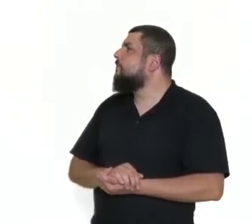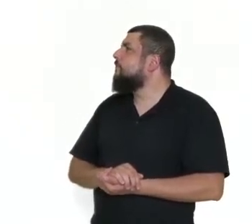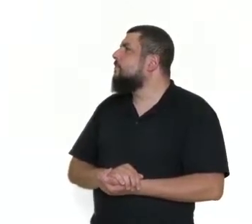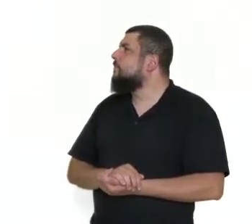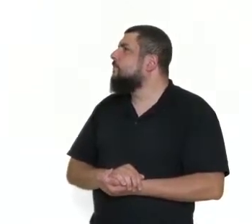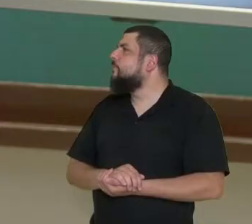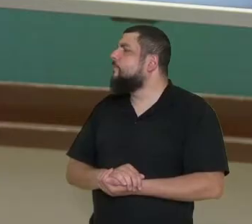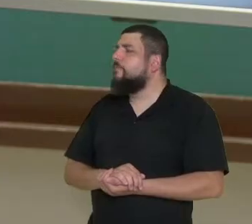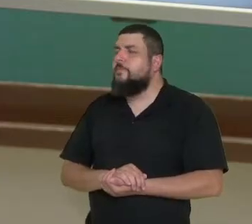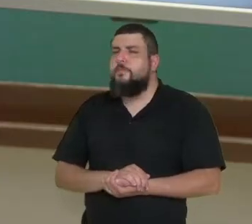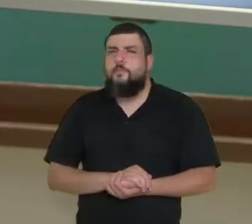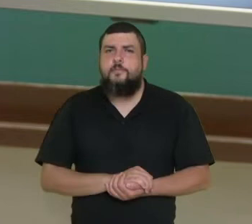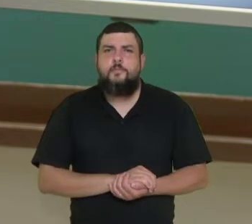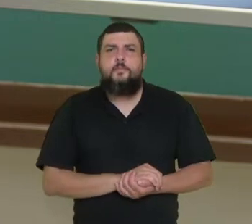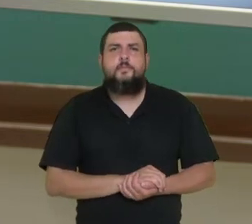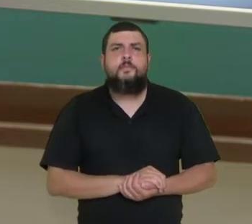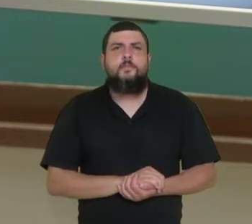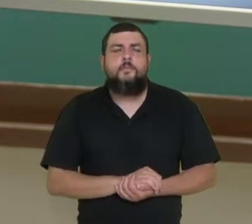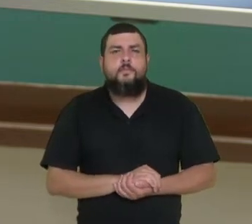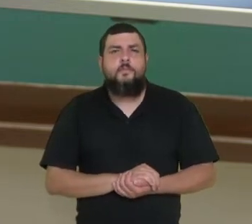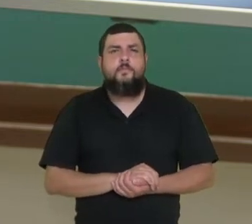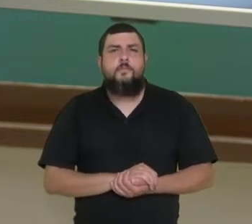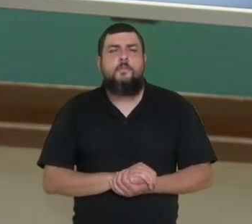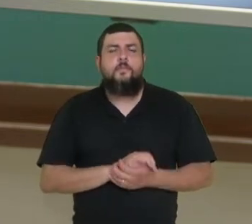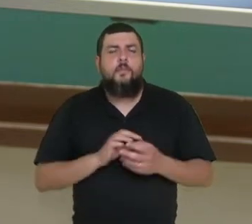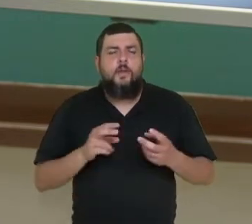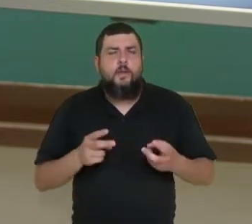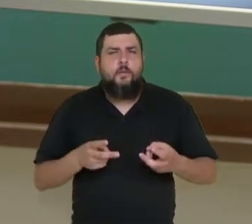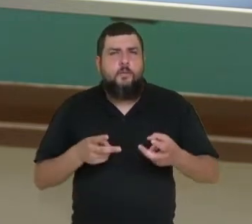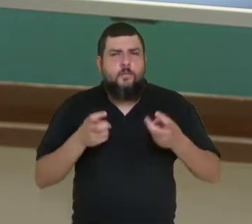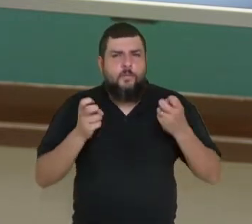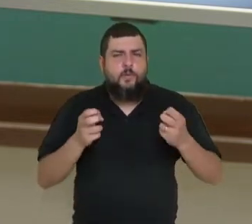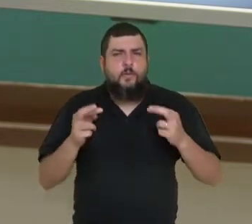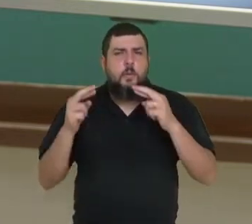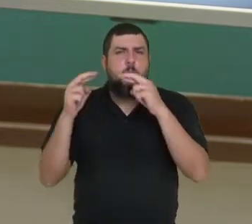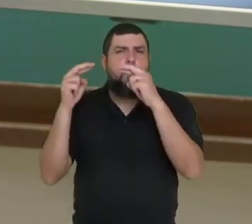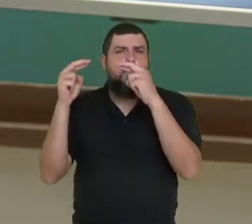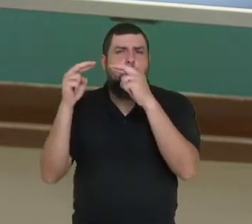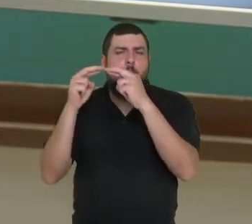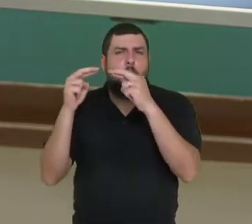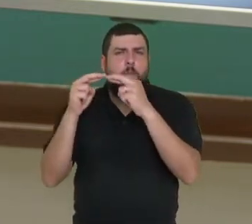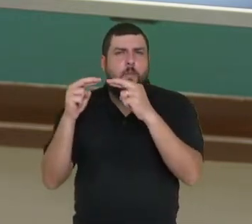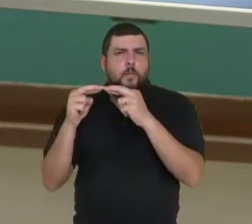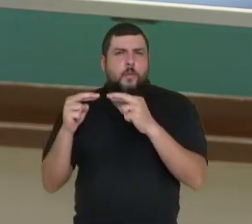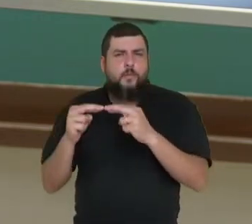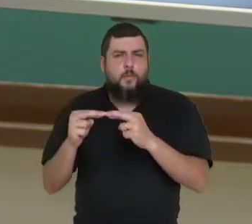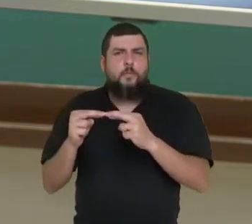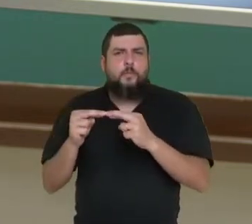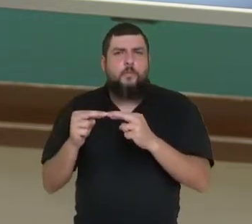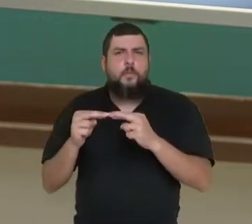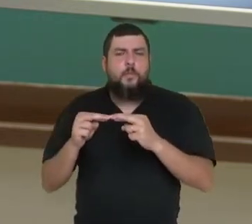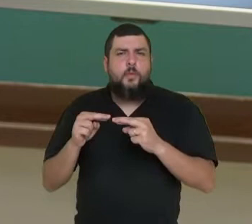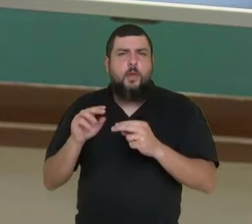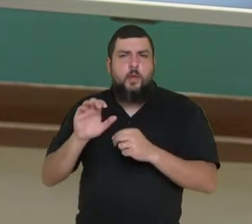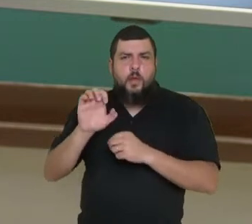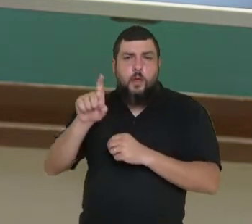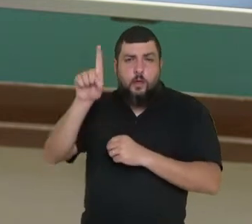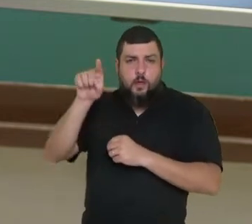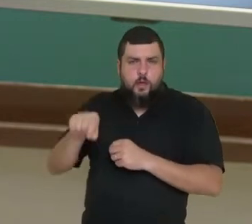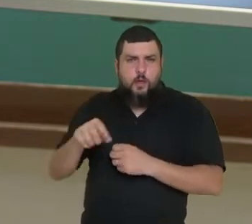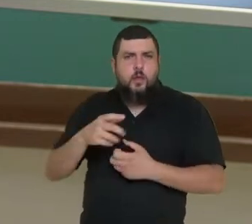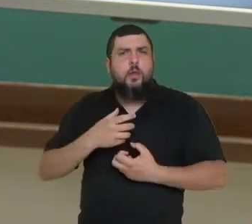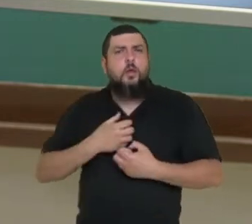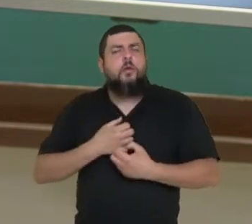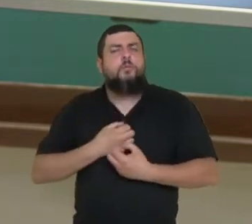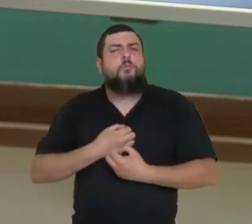fiel. Então veja que nós temos a presença de rimas. O que são as rimas? É quando o poeta ou a poetisa se